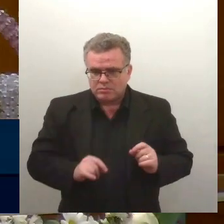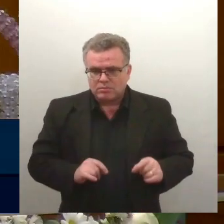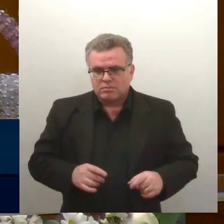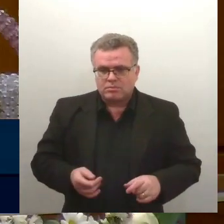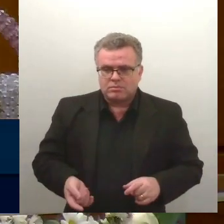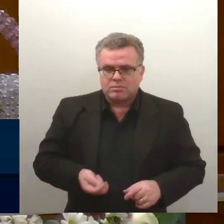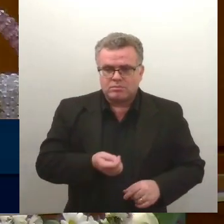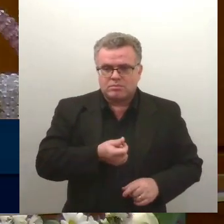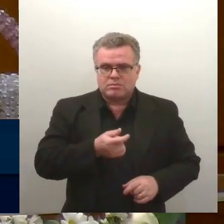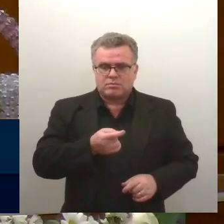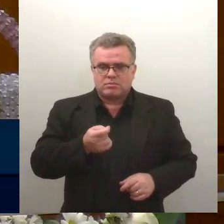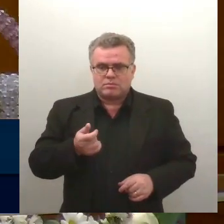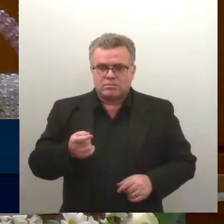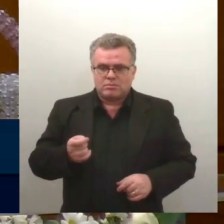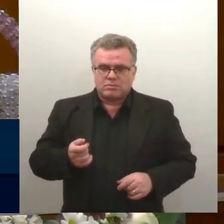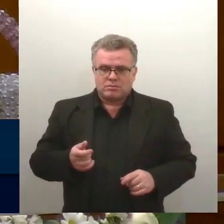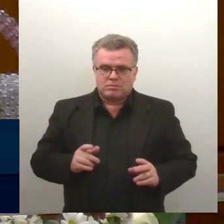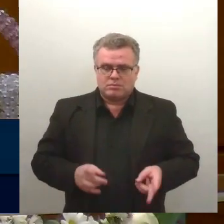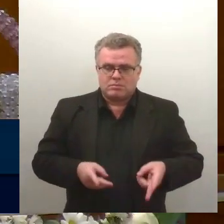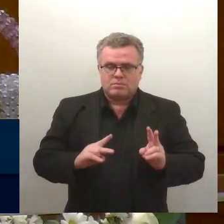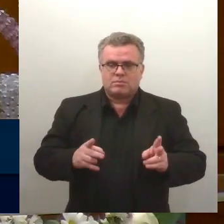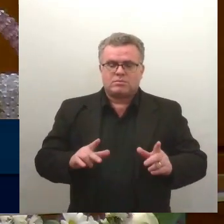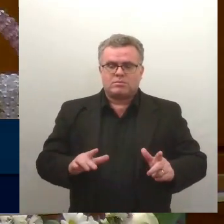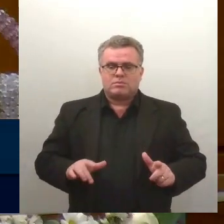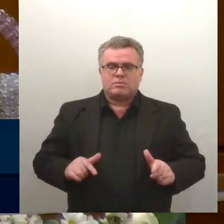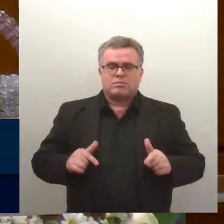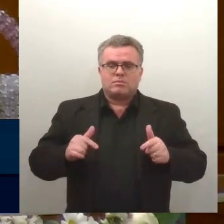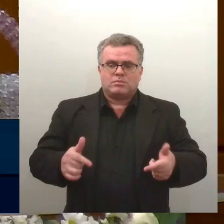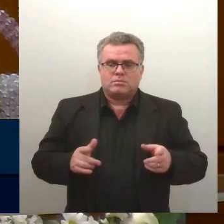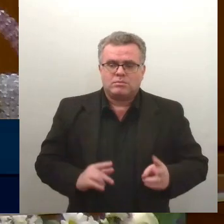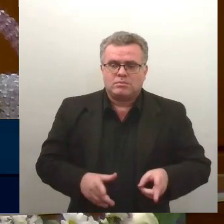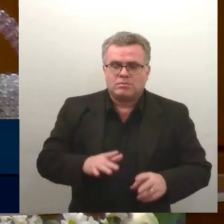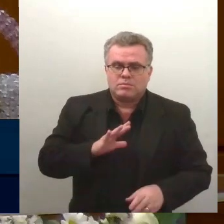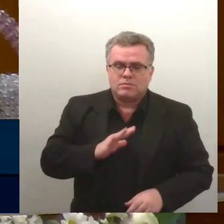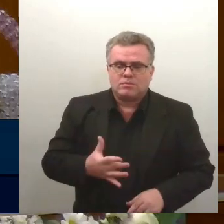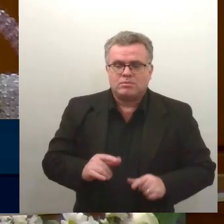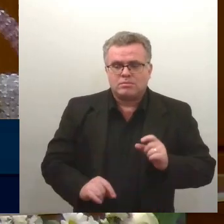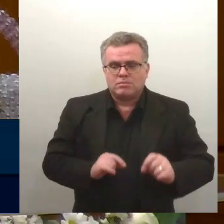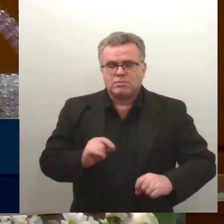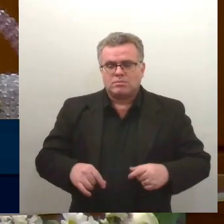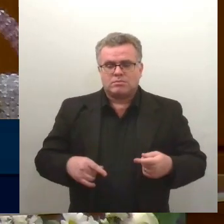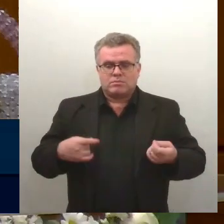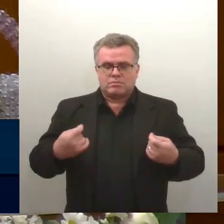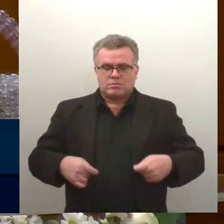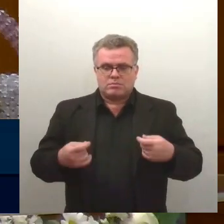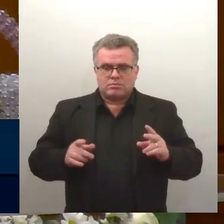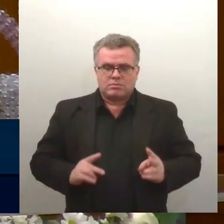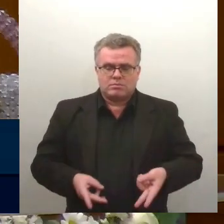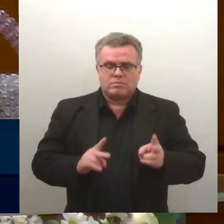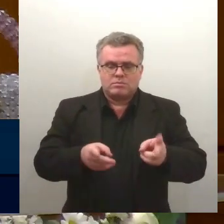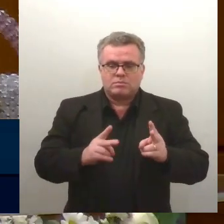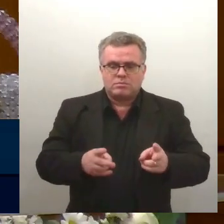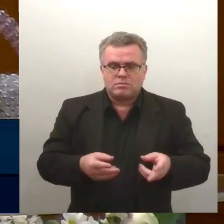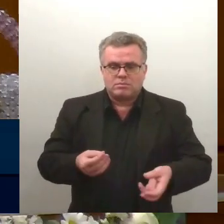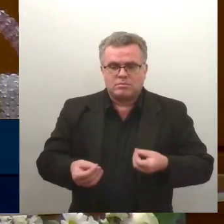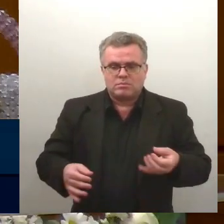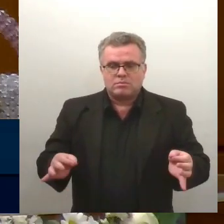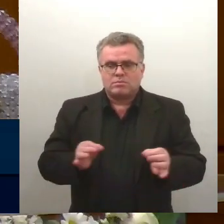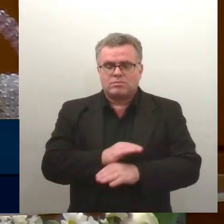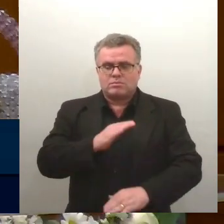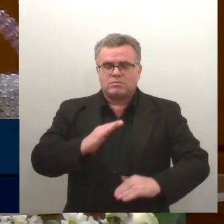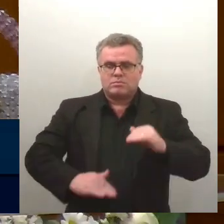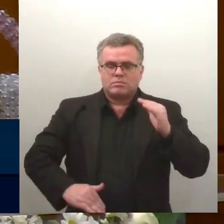levantam falando das necessidades de que haja uma transformação profunda na sociedade, em